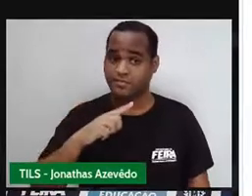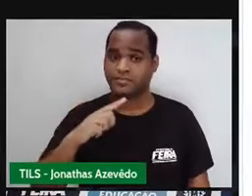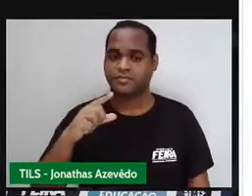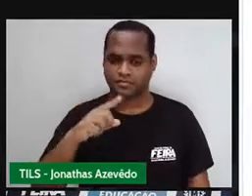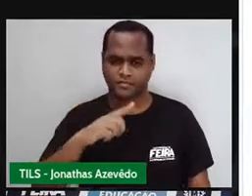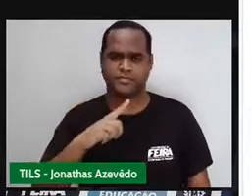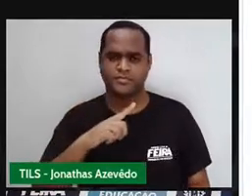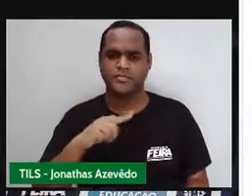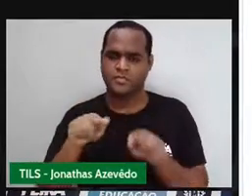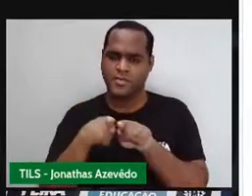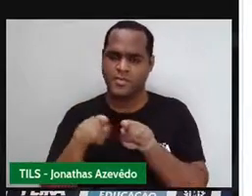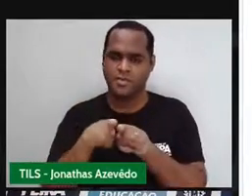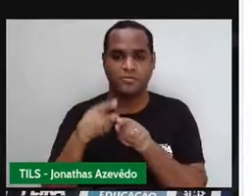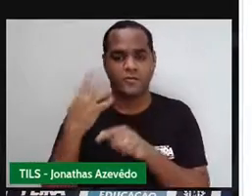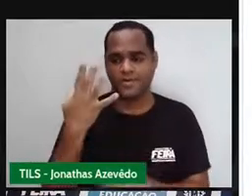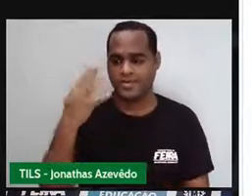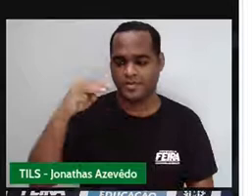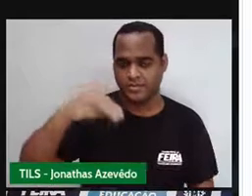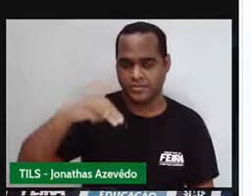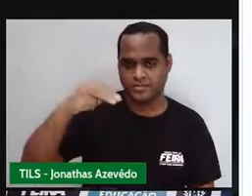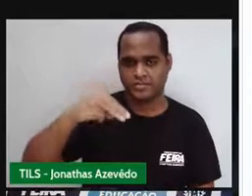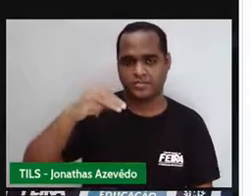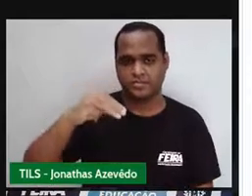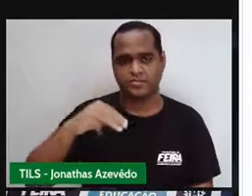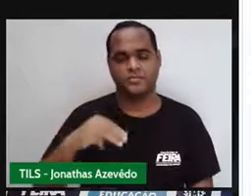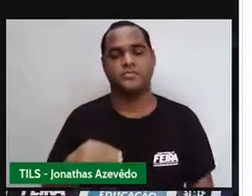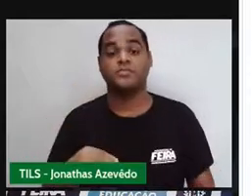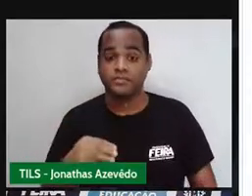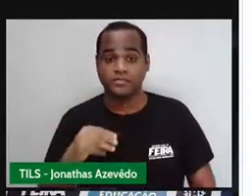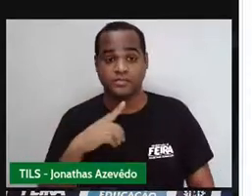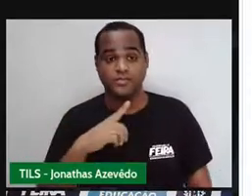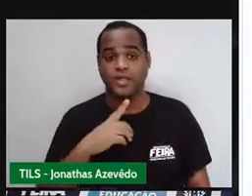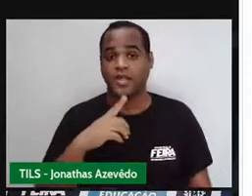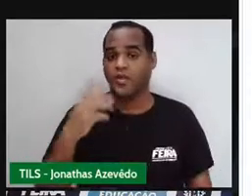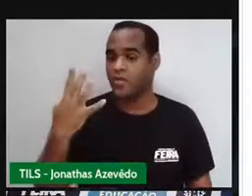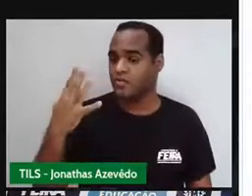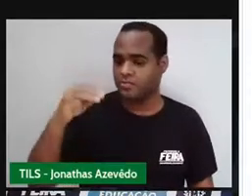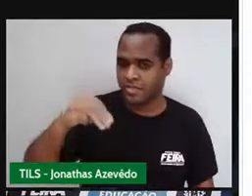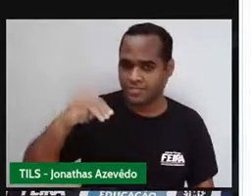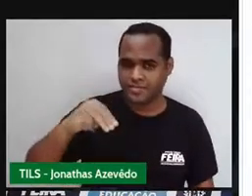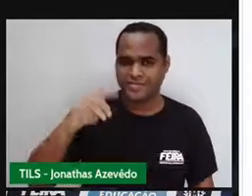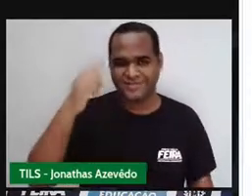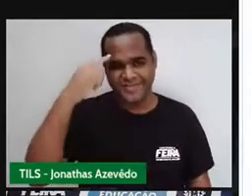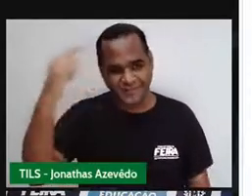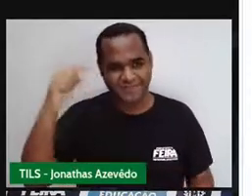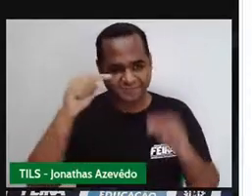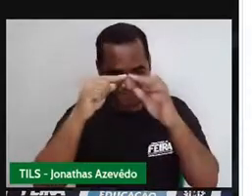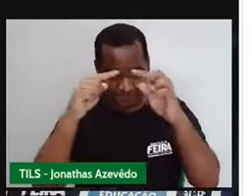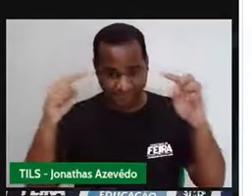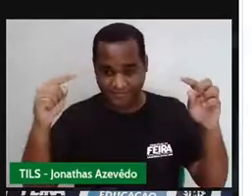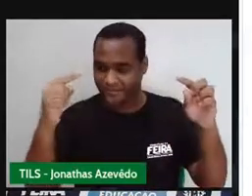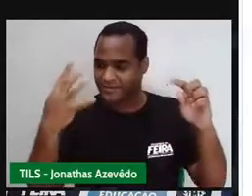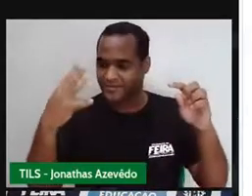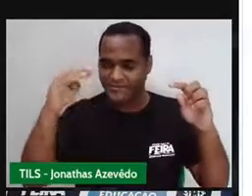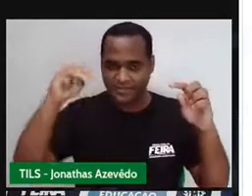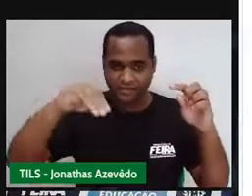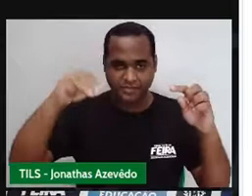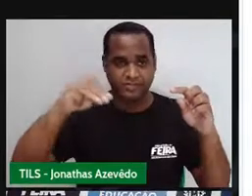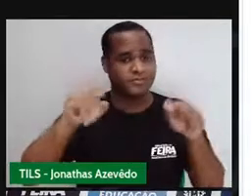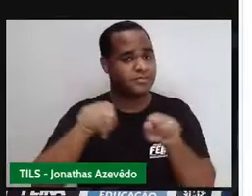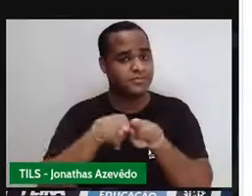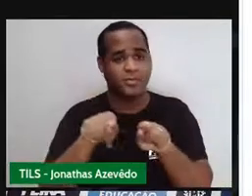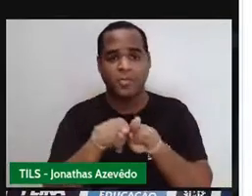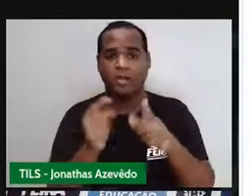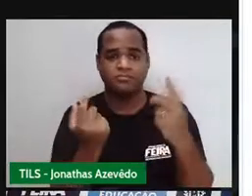tem 4 metros Então essa aqui debaixo vai ter quatro metros e essa daqui da lateral esquerda vai ter